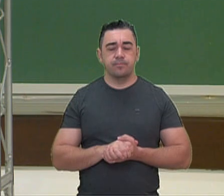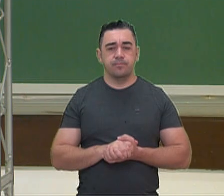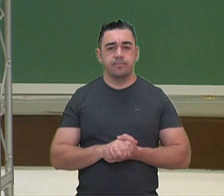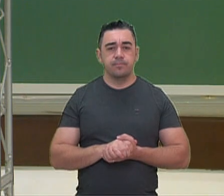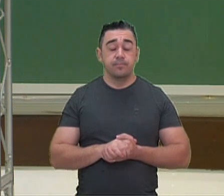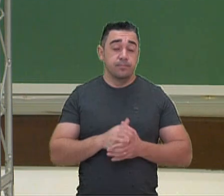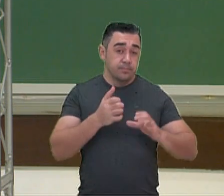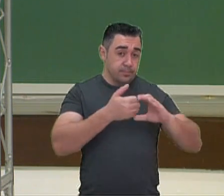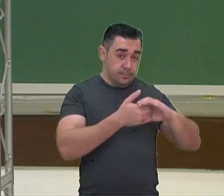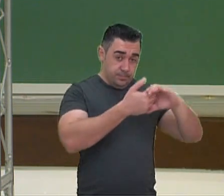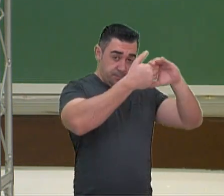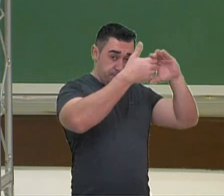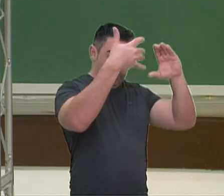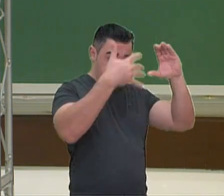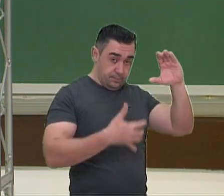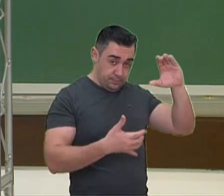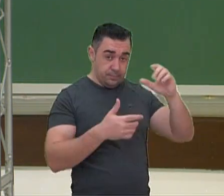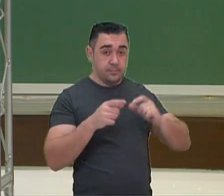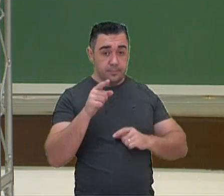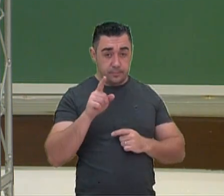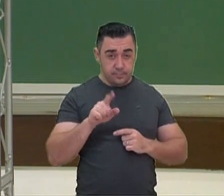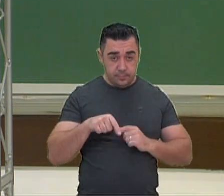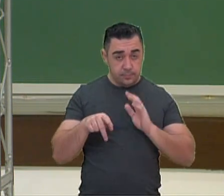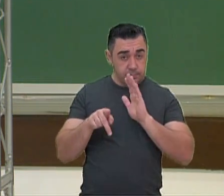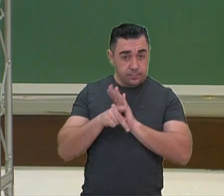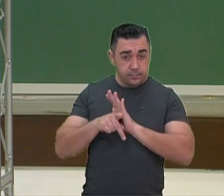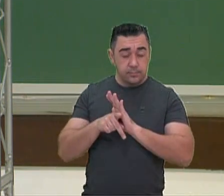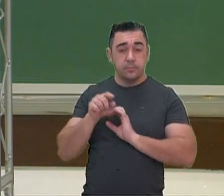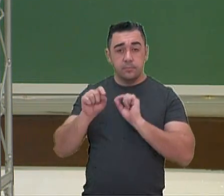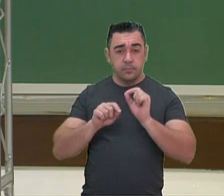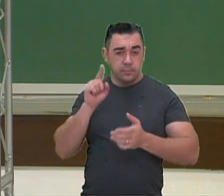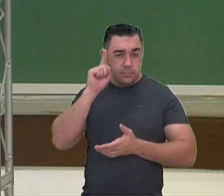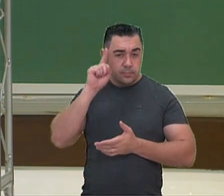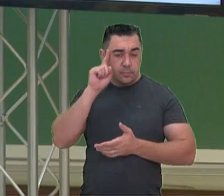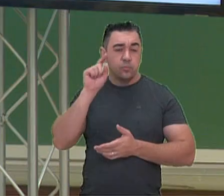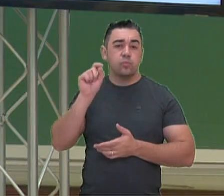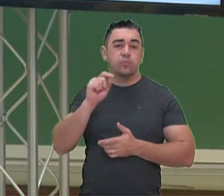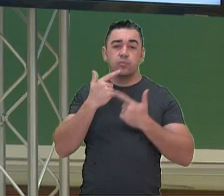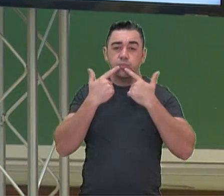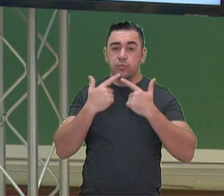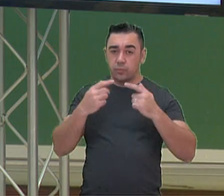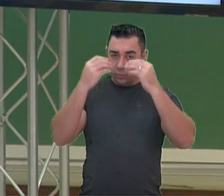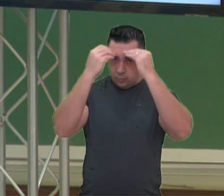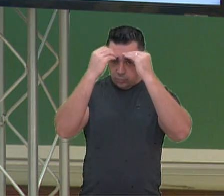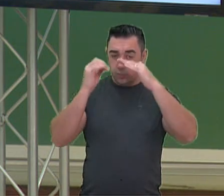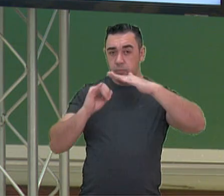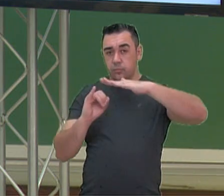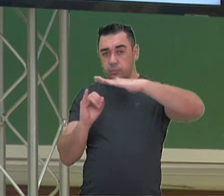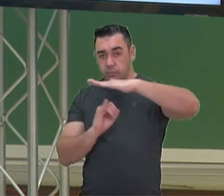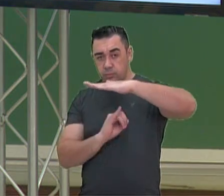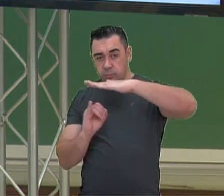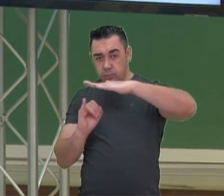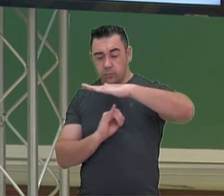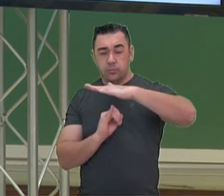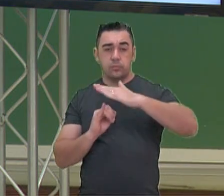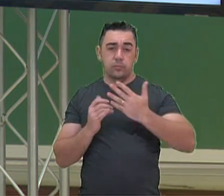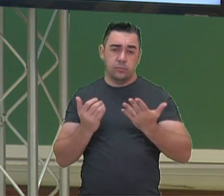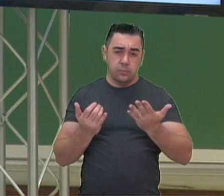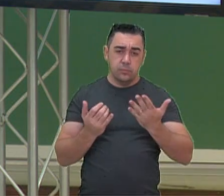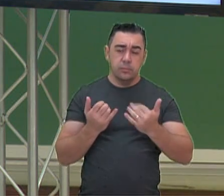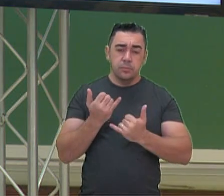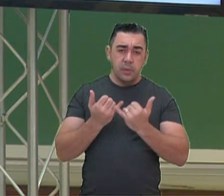das características do diário diz respeito ao uso de uma linguagem informal, bem próxima